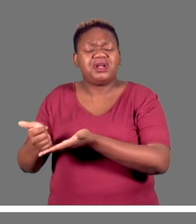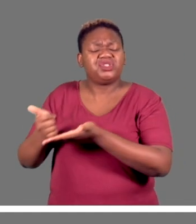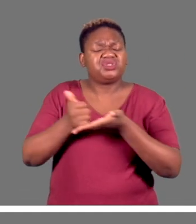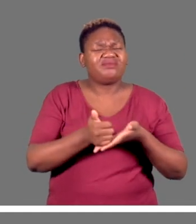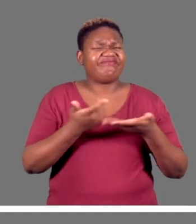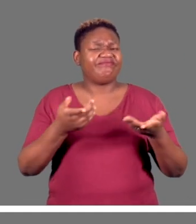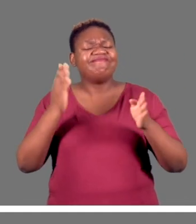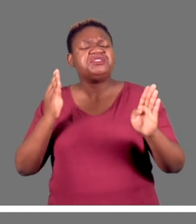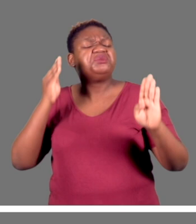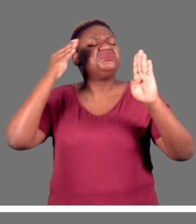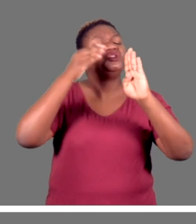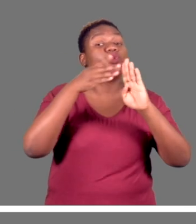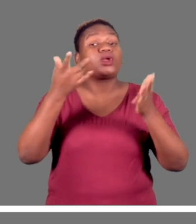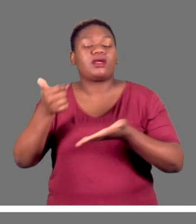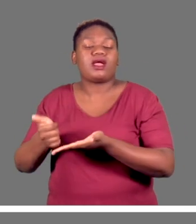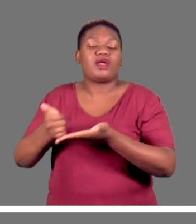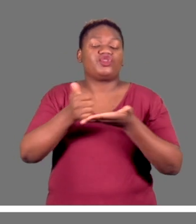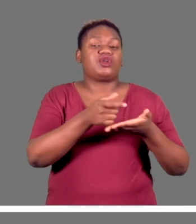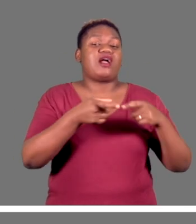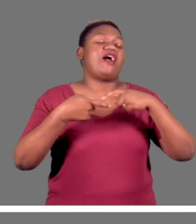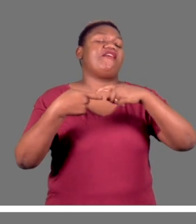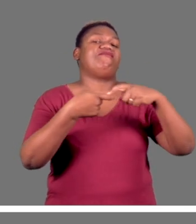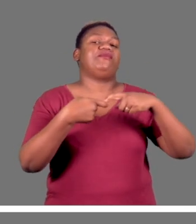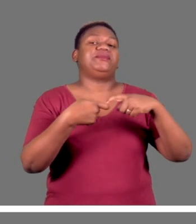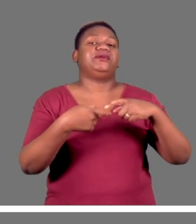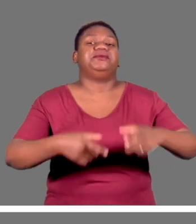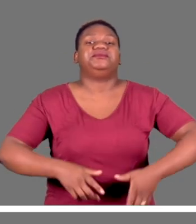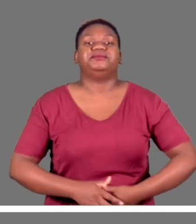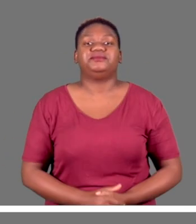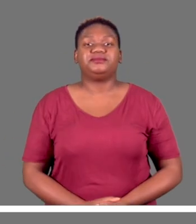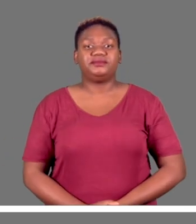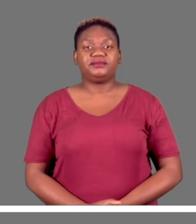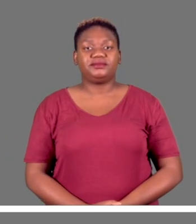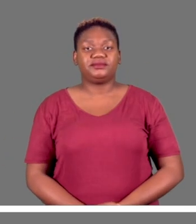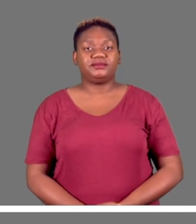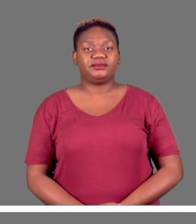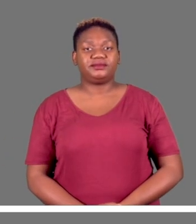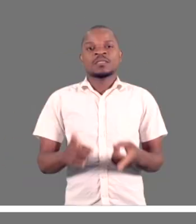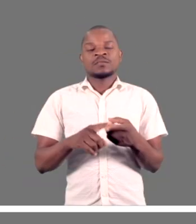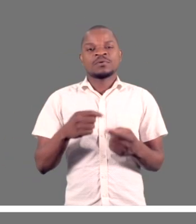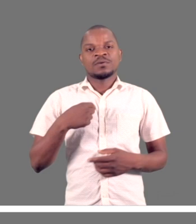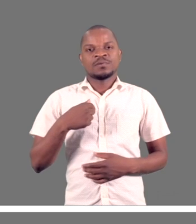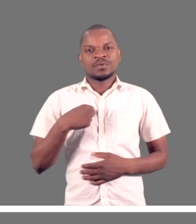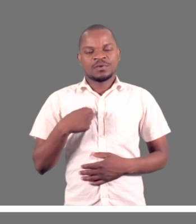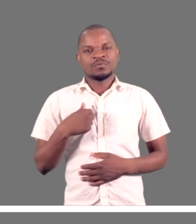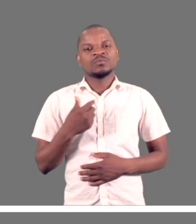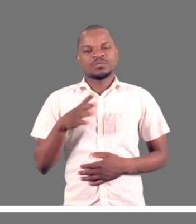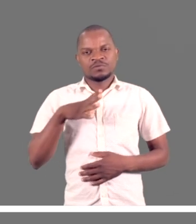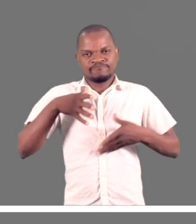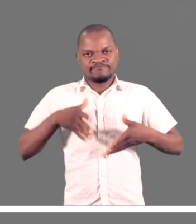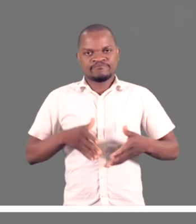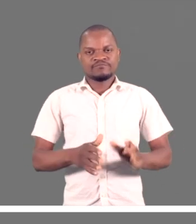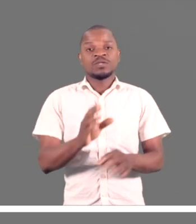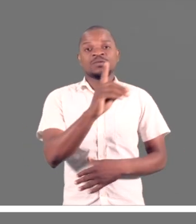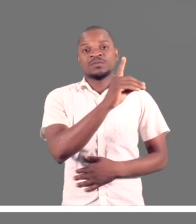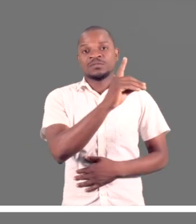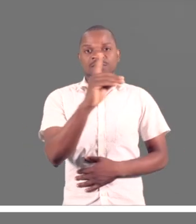iniciativa, cujo objetivo principal é gerar renda para estas famílias. Sou uma das mães